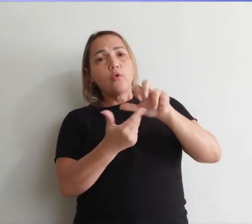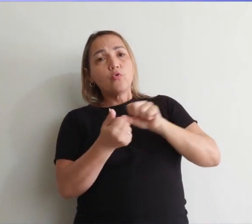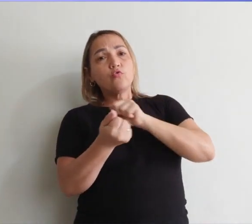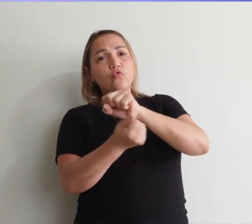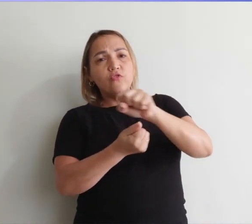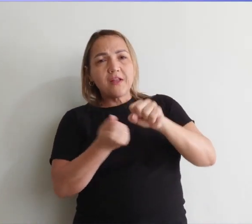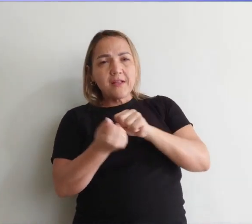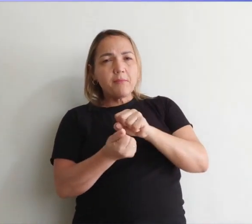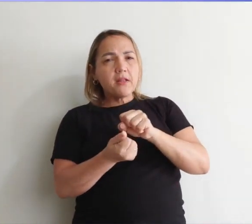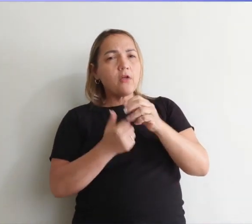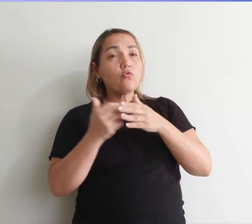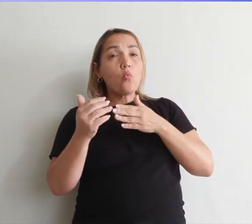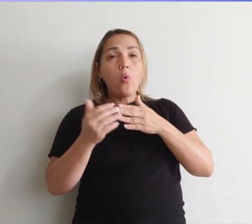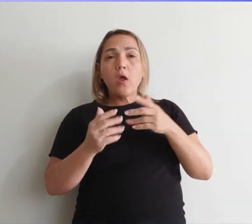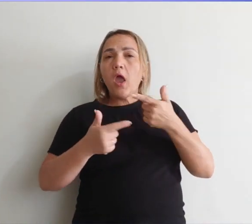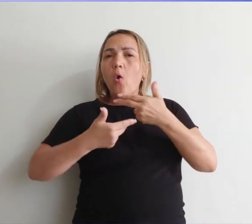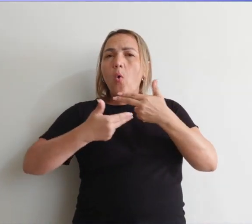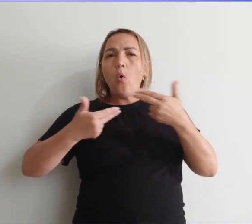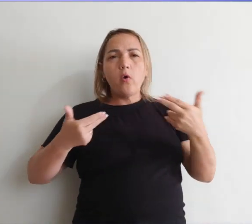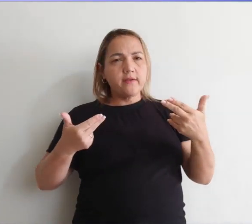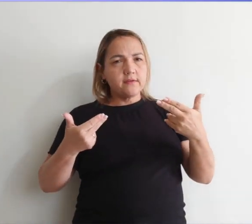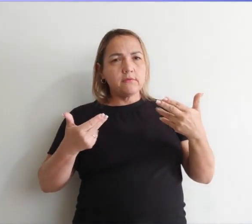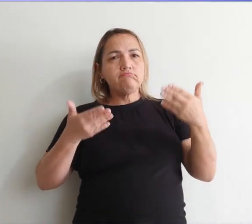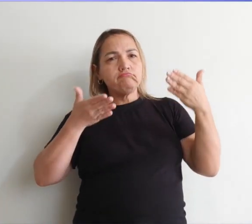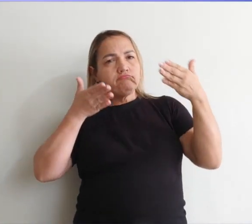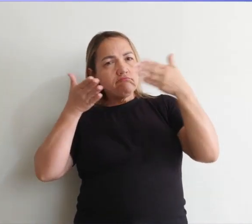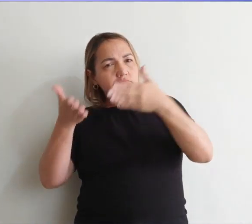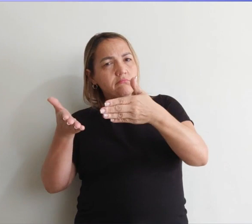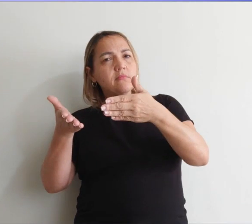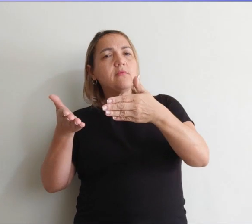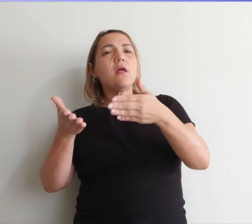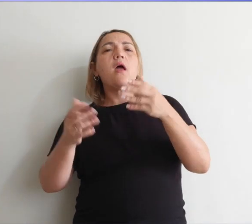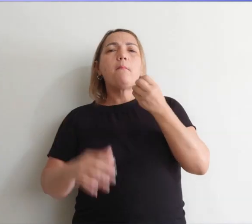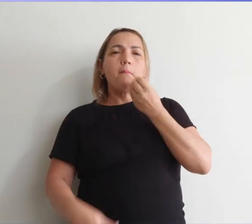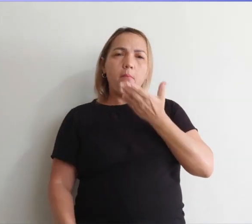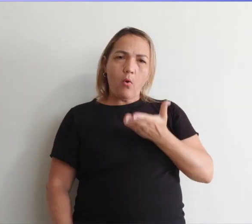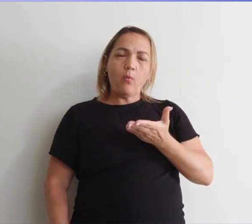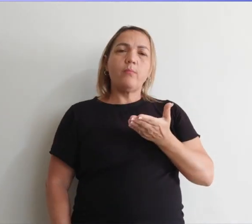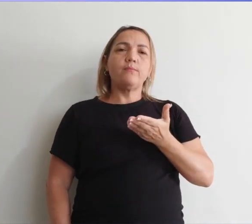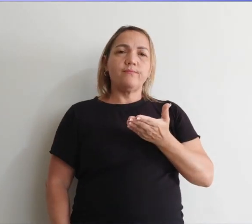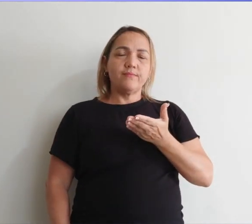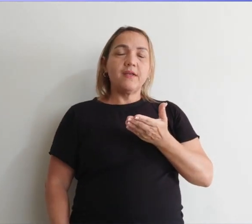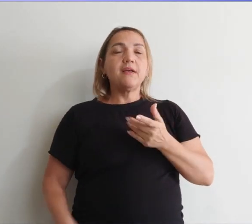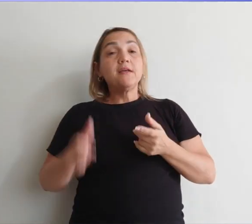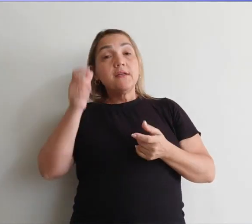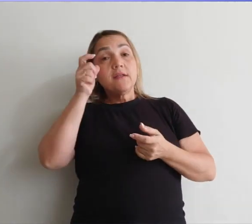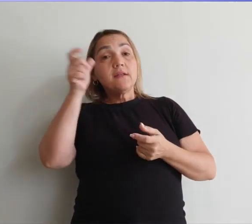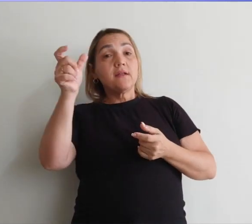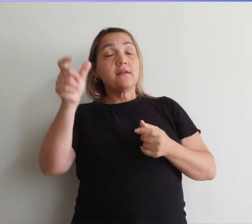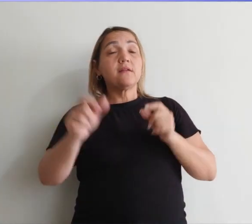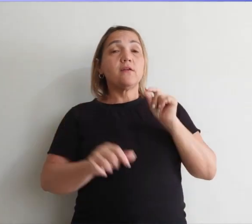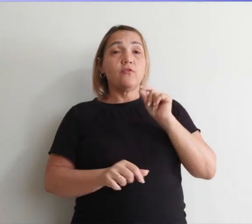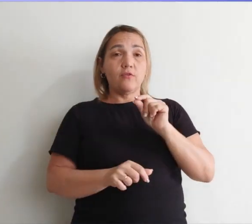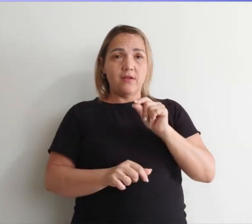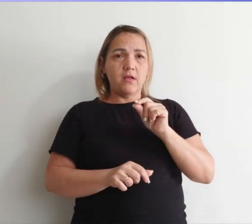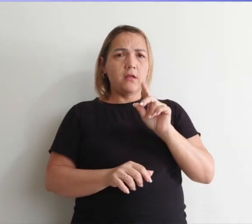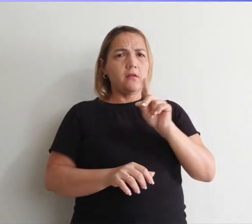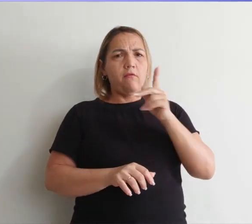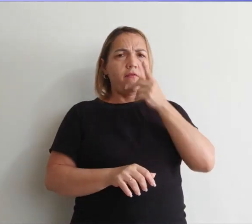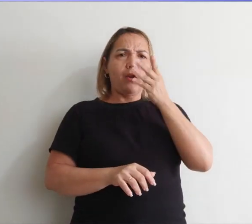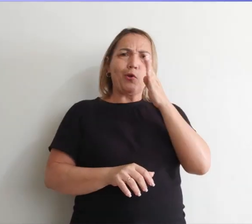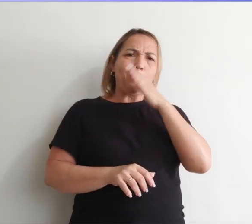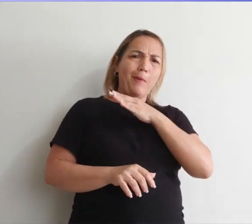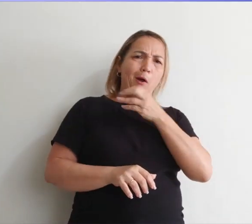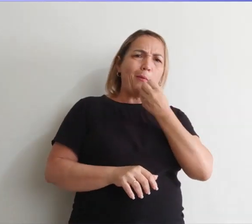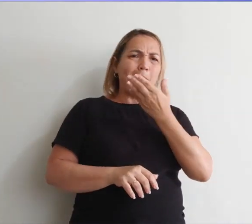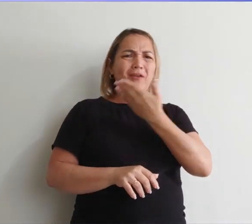coisa que seja voltada para a sustentabilidade é válido. E interessante assim que, falando mal